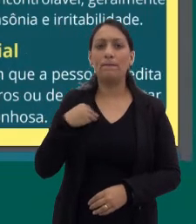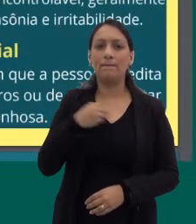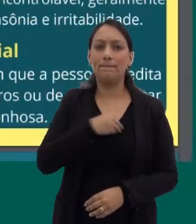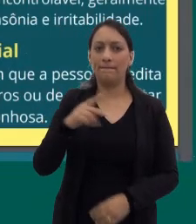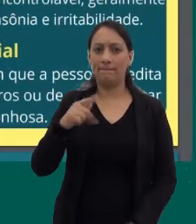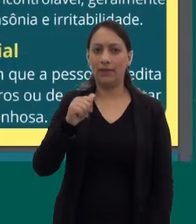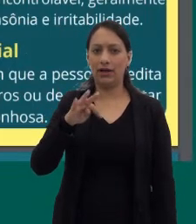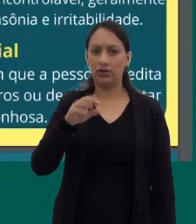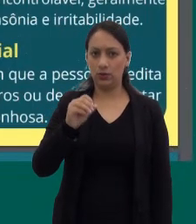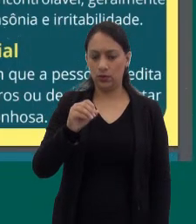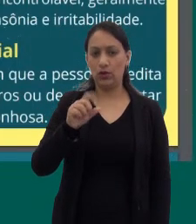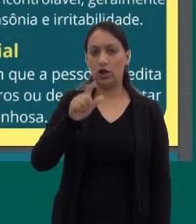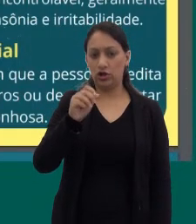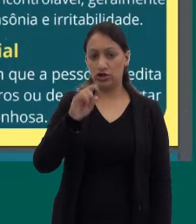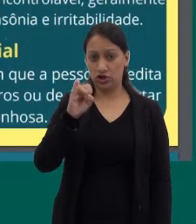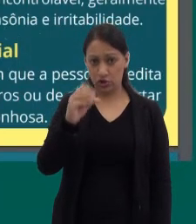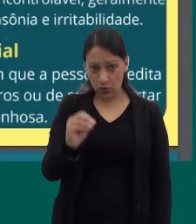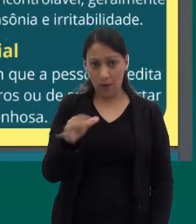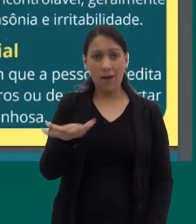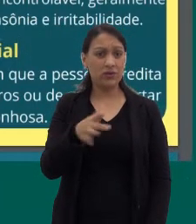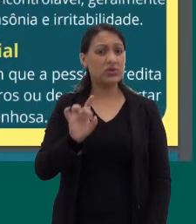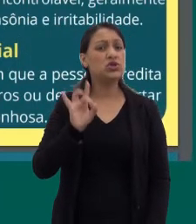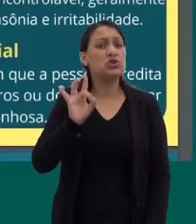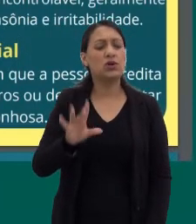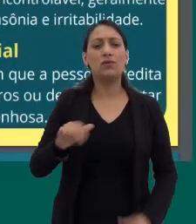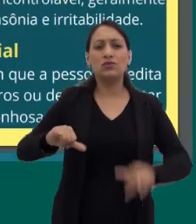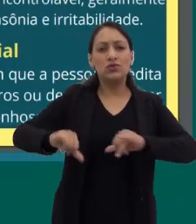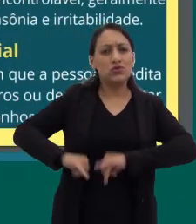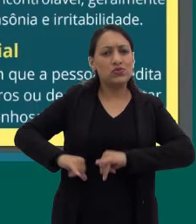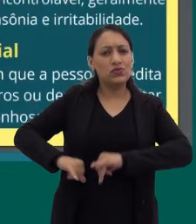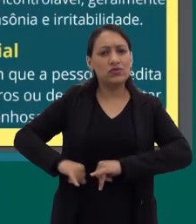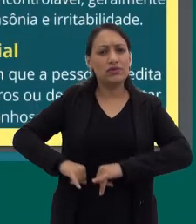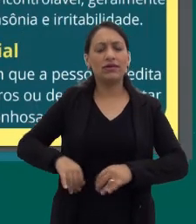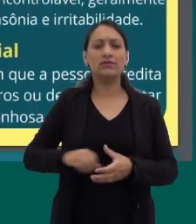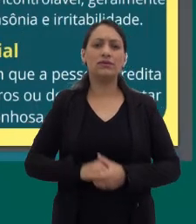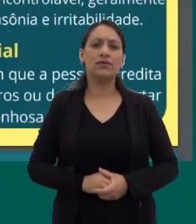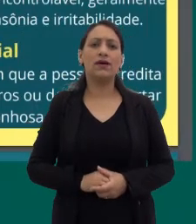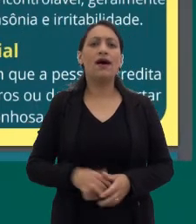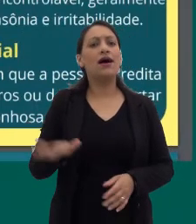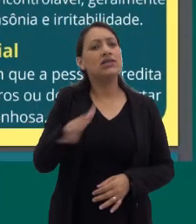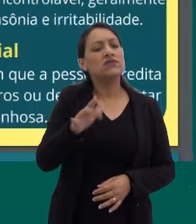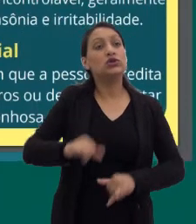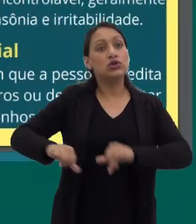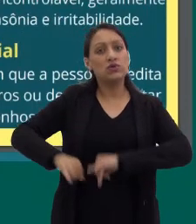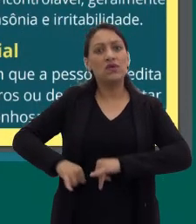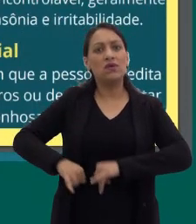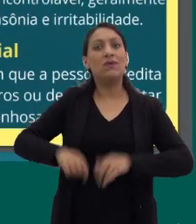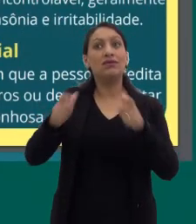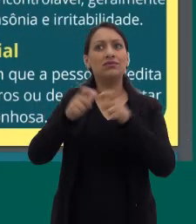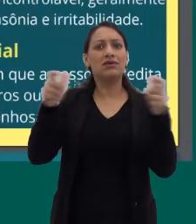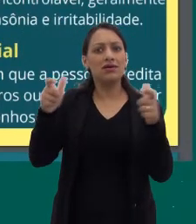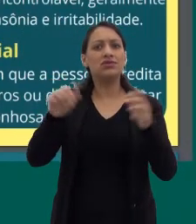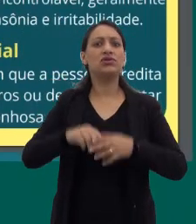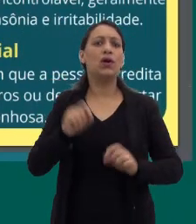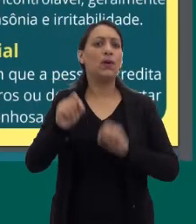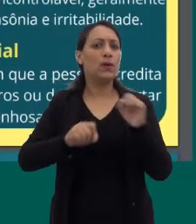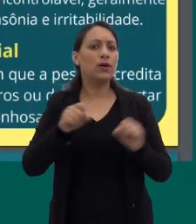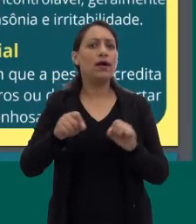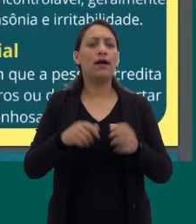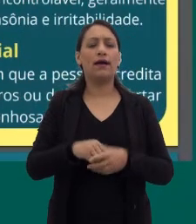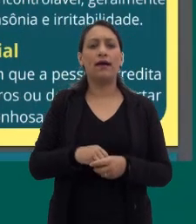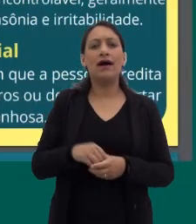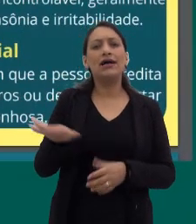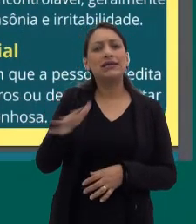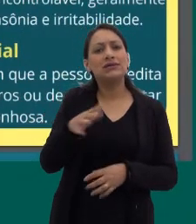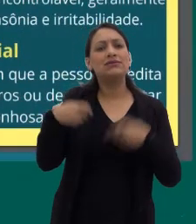ser sofrimento. Então, quase tudo, assim, que gera sintomas é um sofrimento muito grande. E demanda, assim, um olhar, uma escuta,